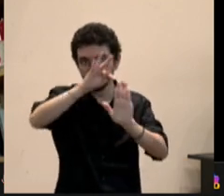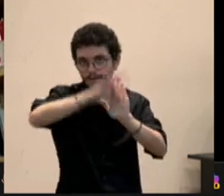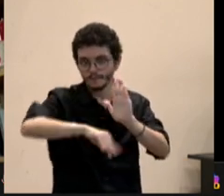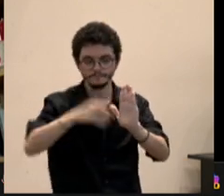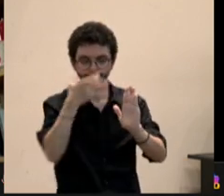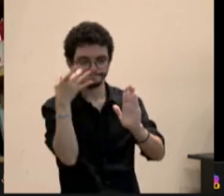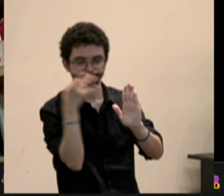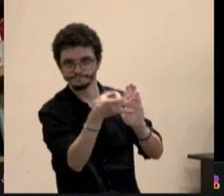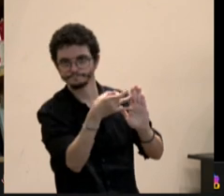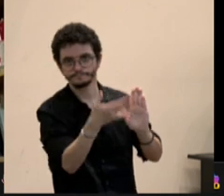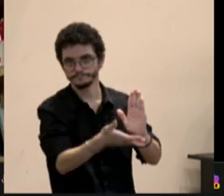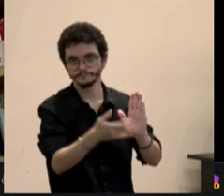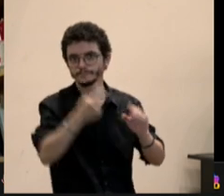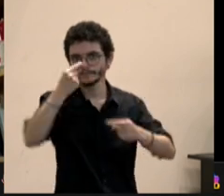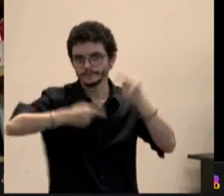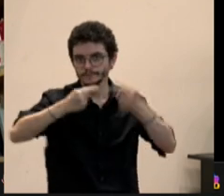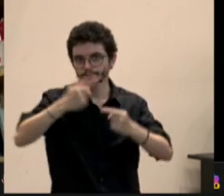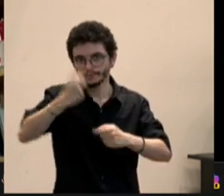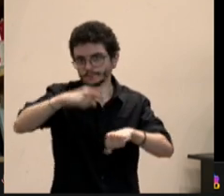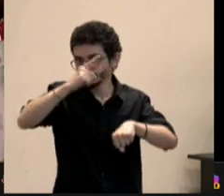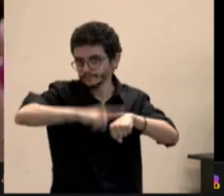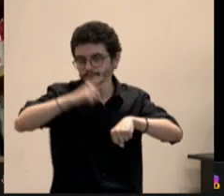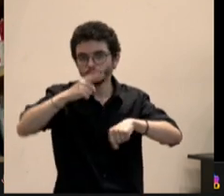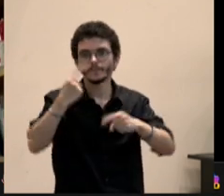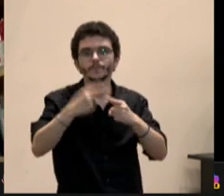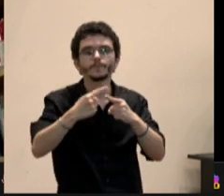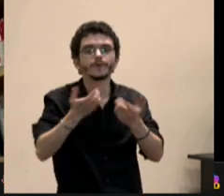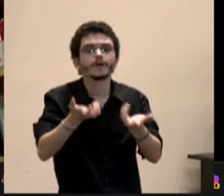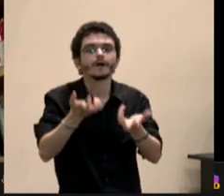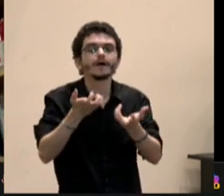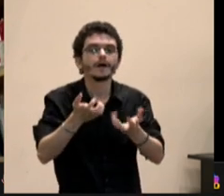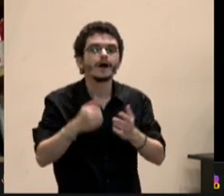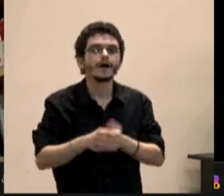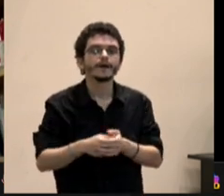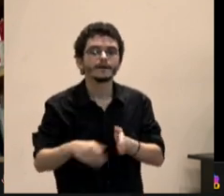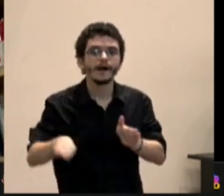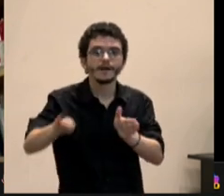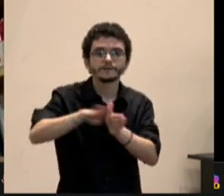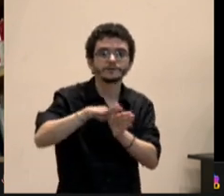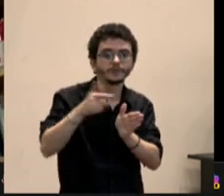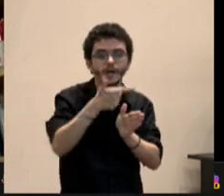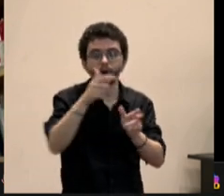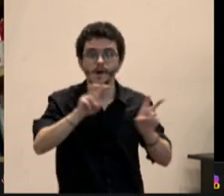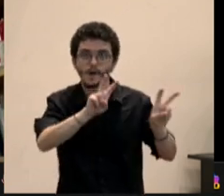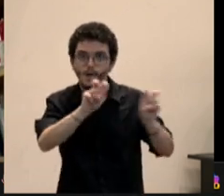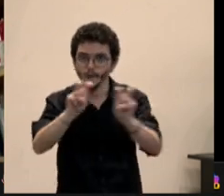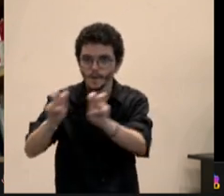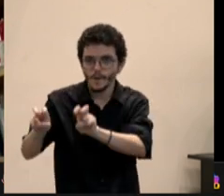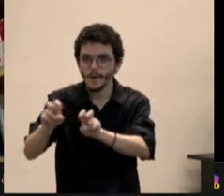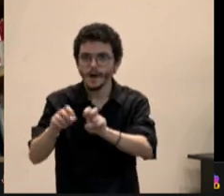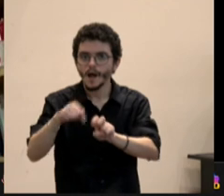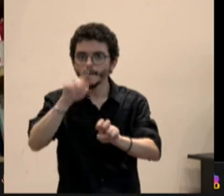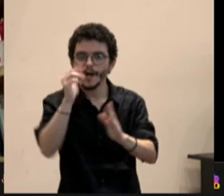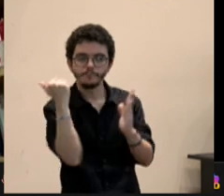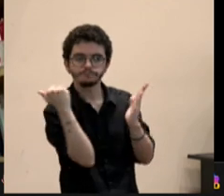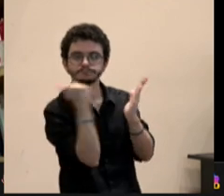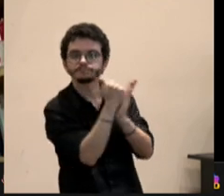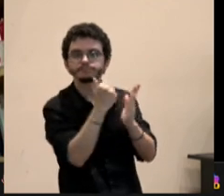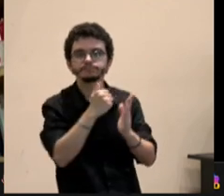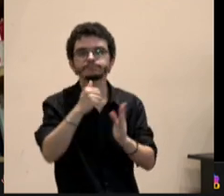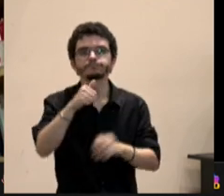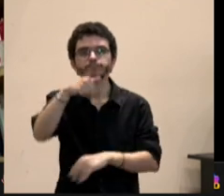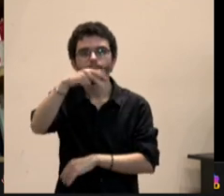ater aqui a discutir nesse momento, porque eu quero chegar em algumas questões mais macro do Plano Nacional de